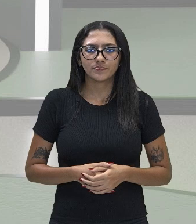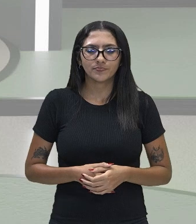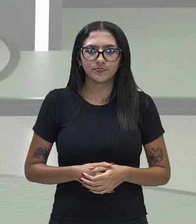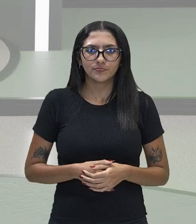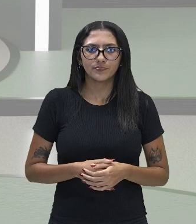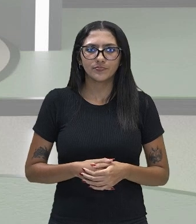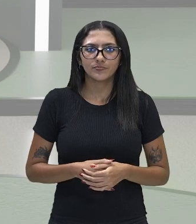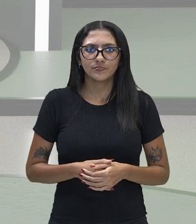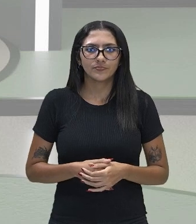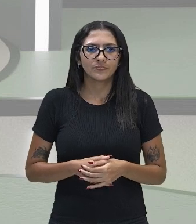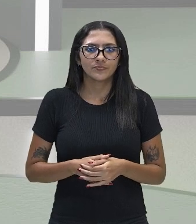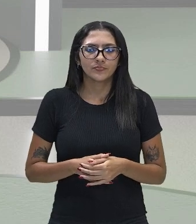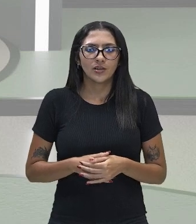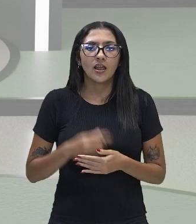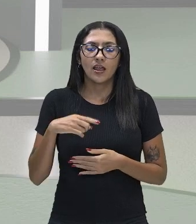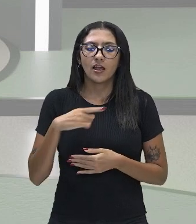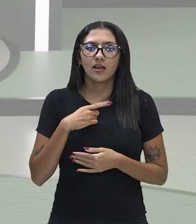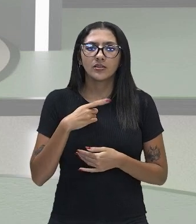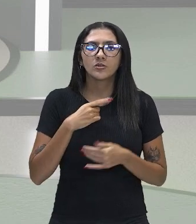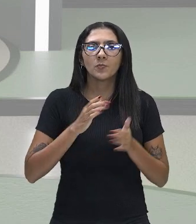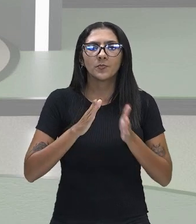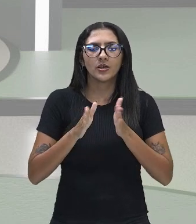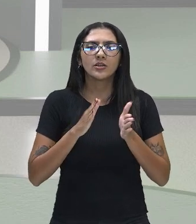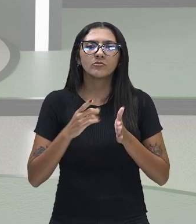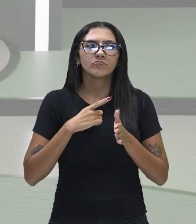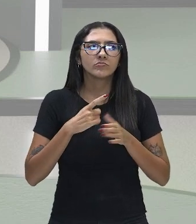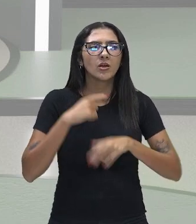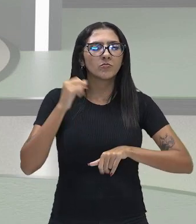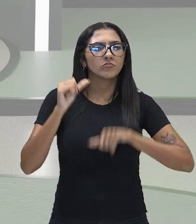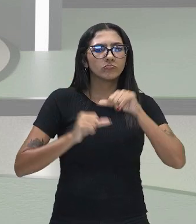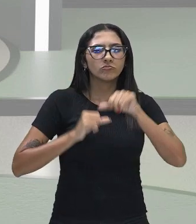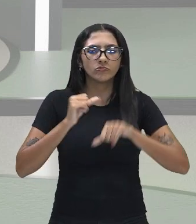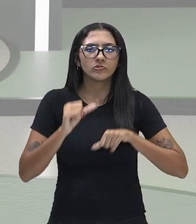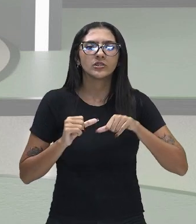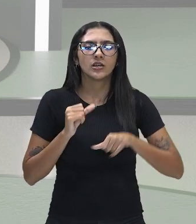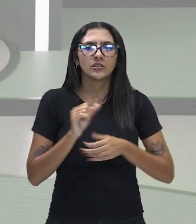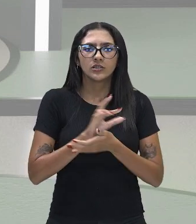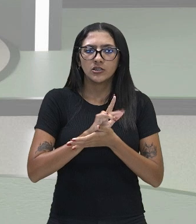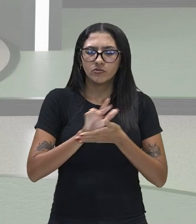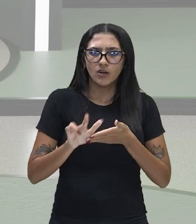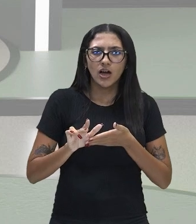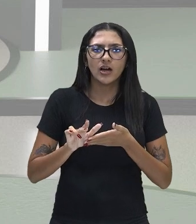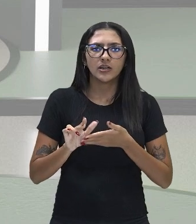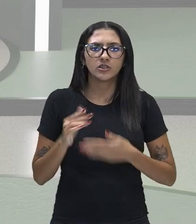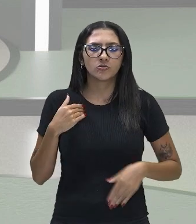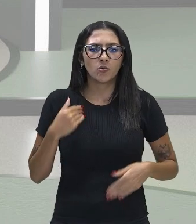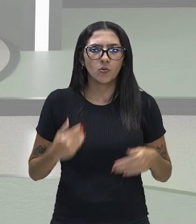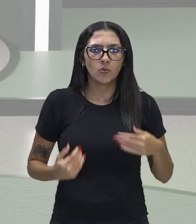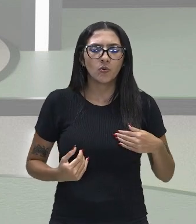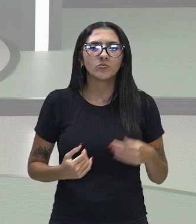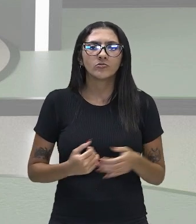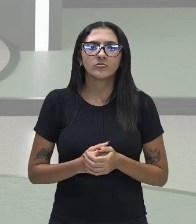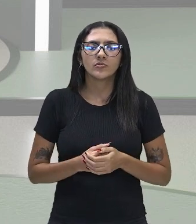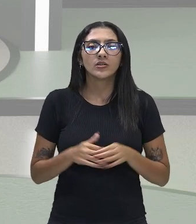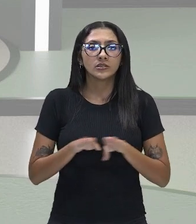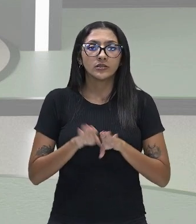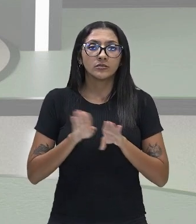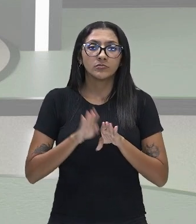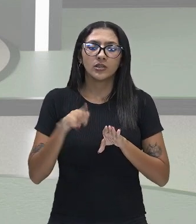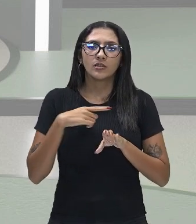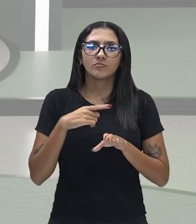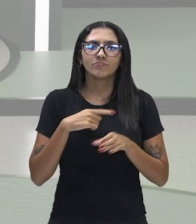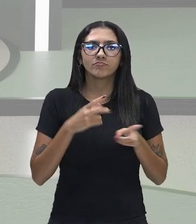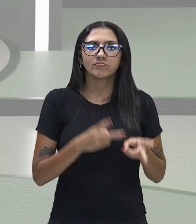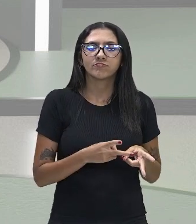período em que ocorrem mudanças biológicas e fisiológicas e marca o quê?